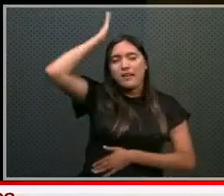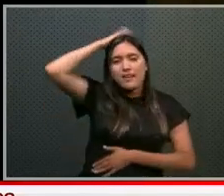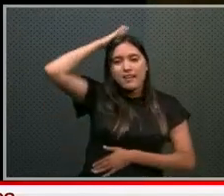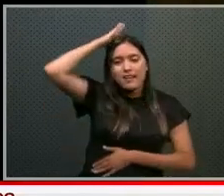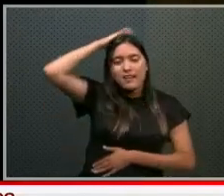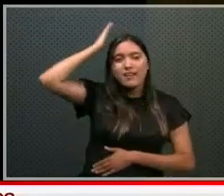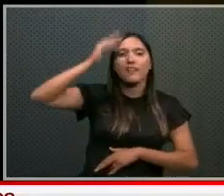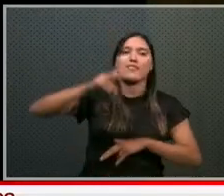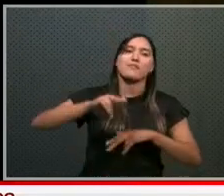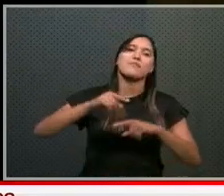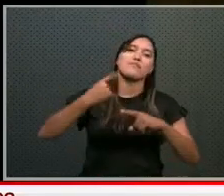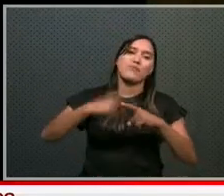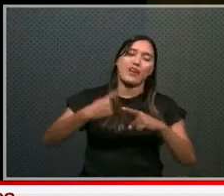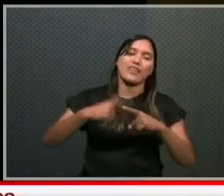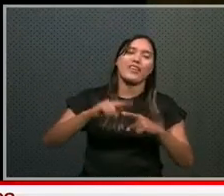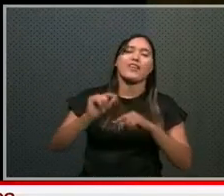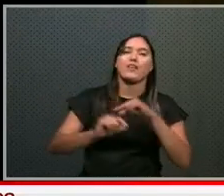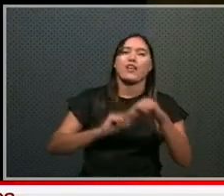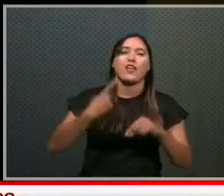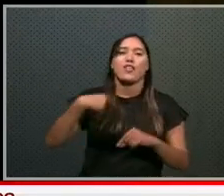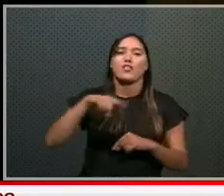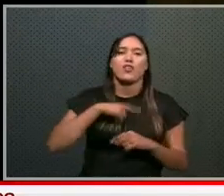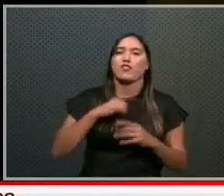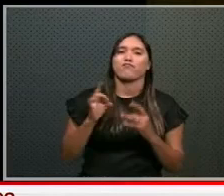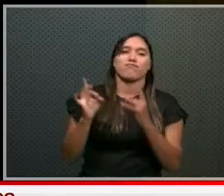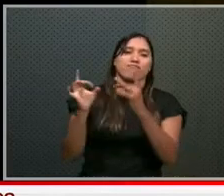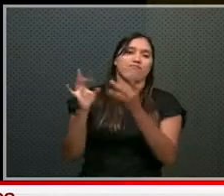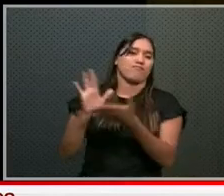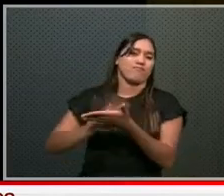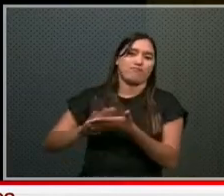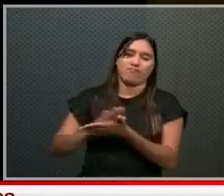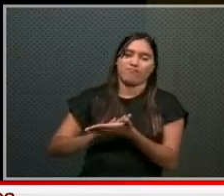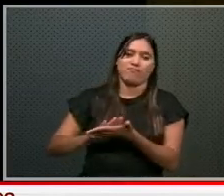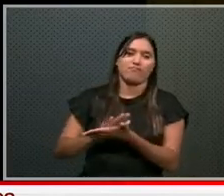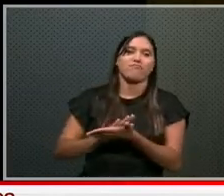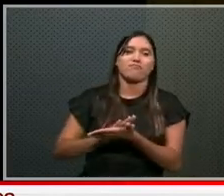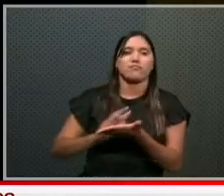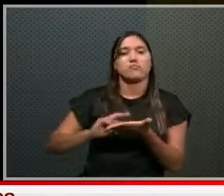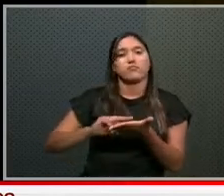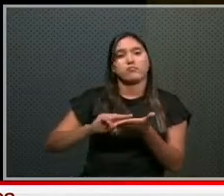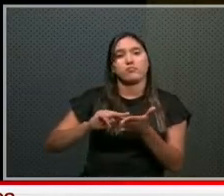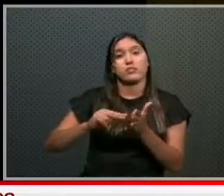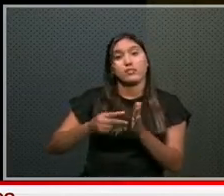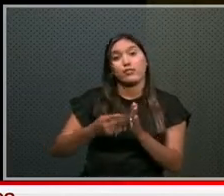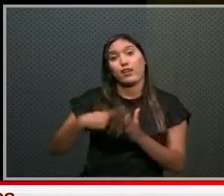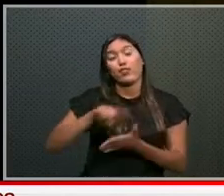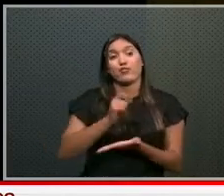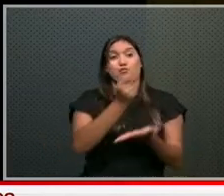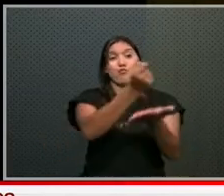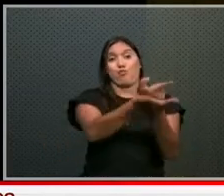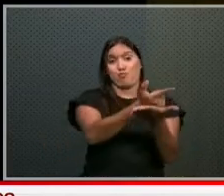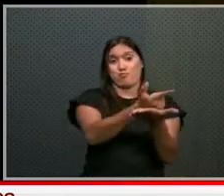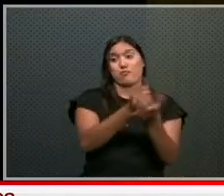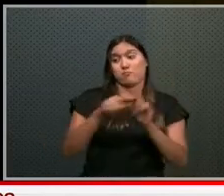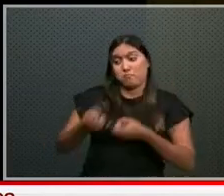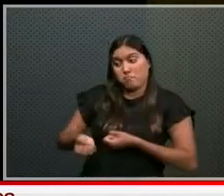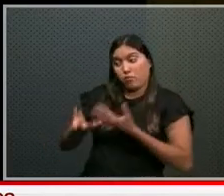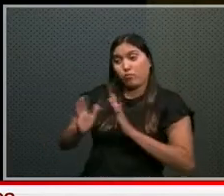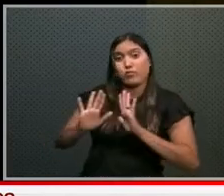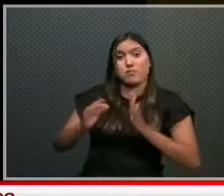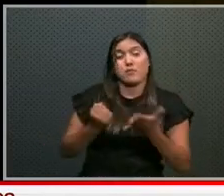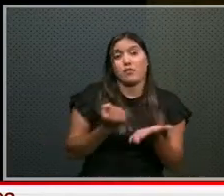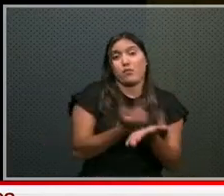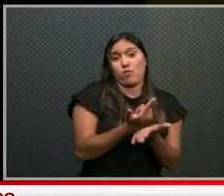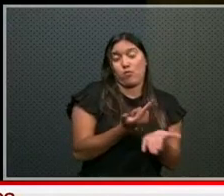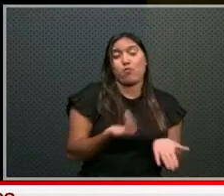país uma vez que nós não adotamos práticas adequadas e por consequências somos importadores estes e vários outros